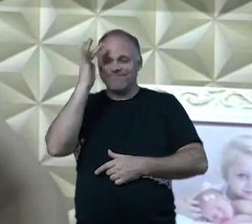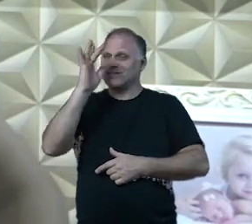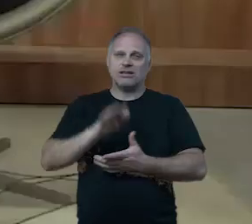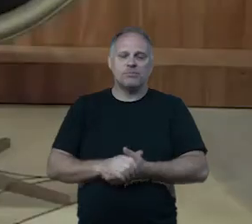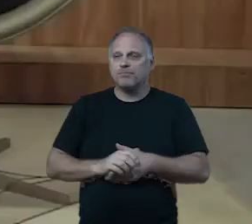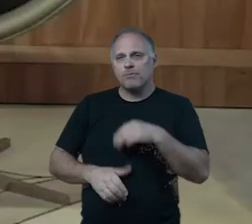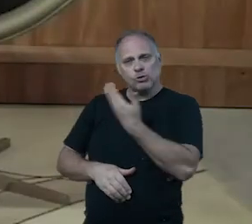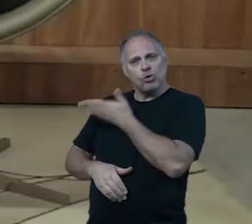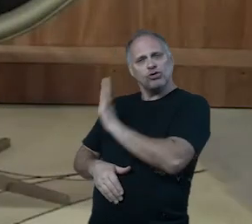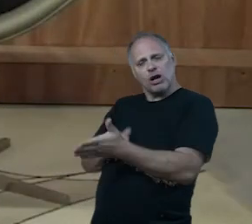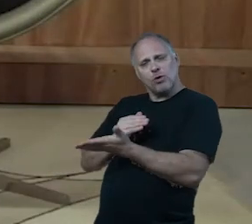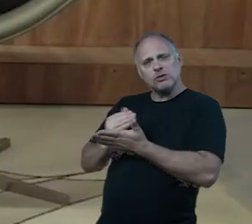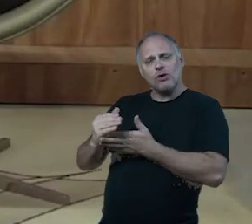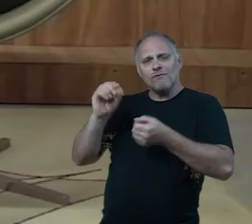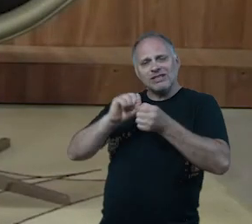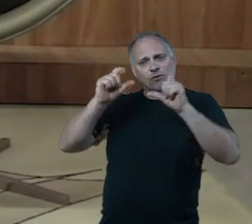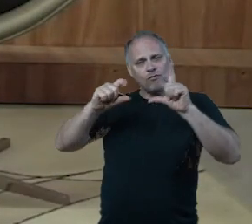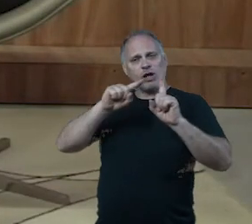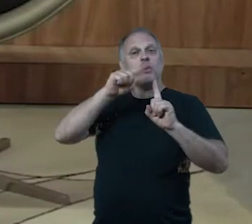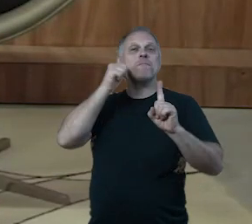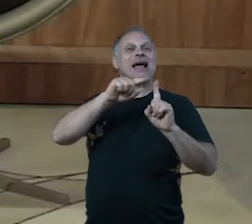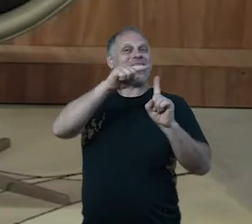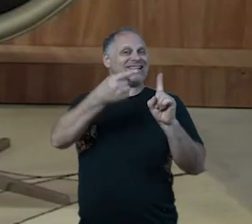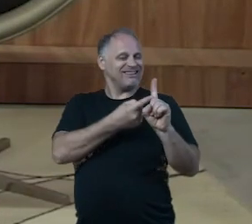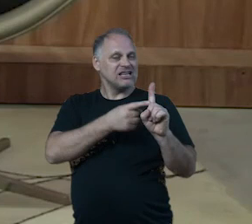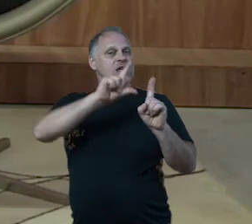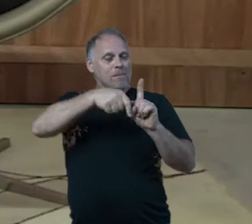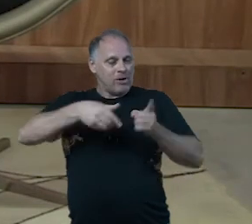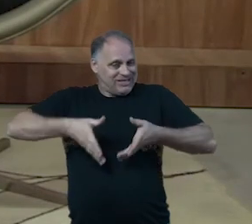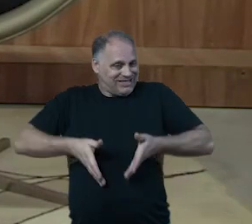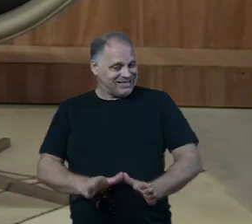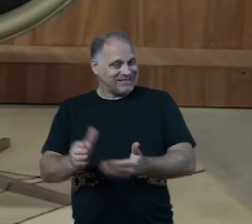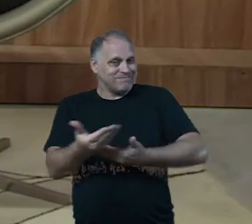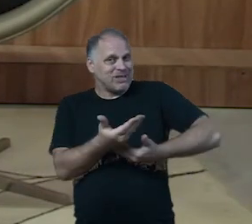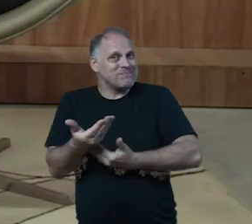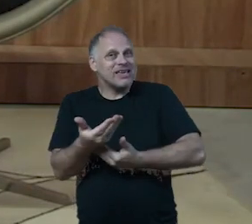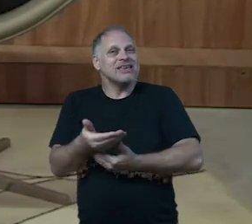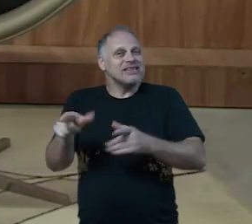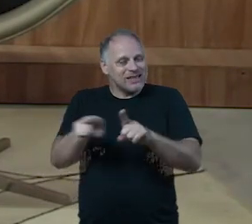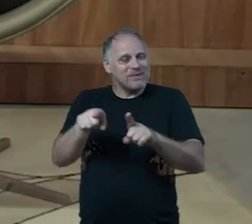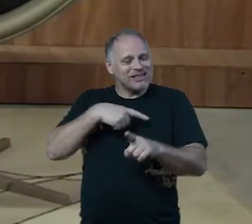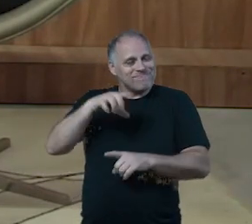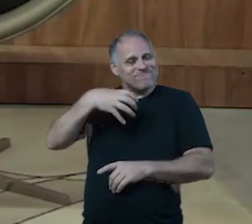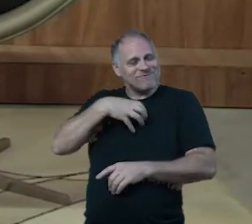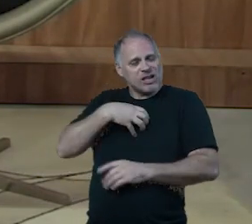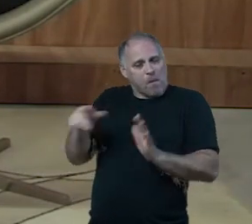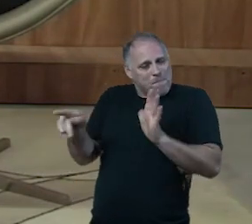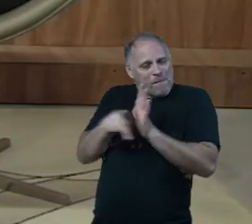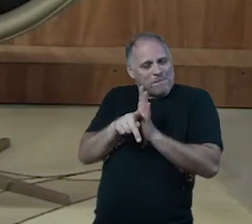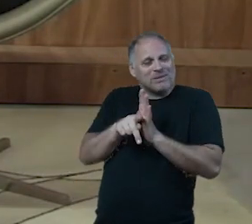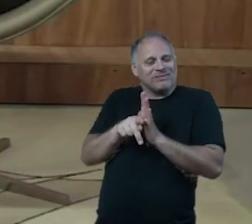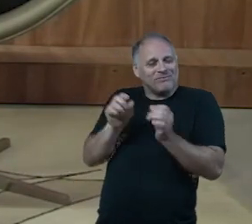tu começou com fotos para gestantes, depois de recém-nascidos. E tem técnicas também para registrar